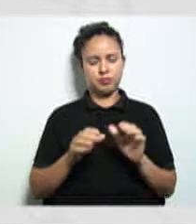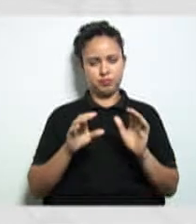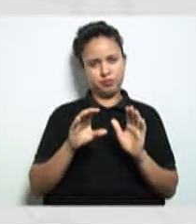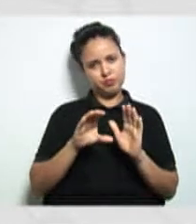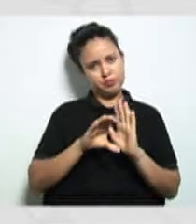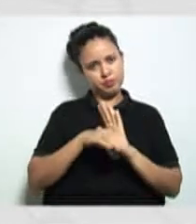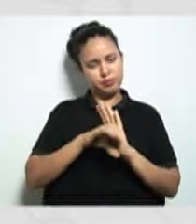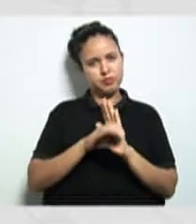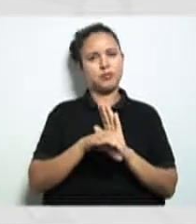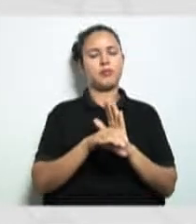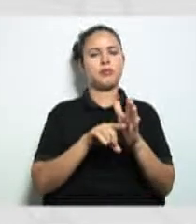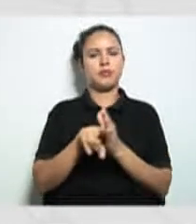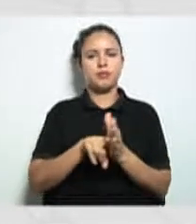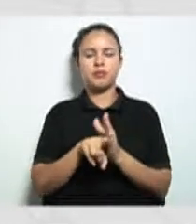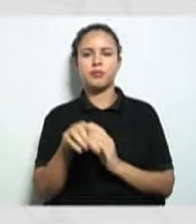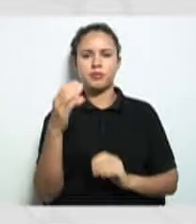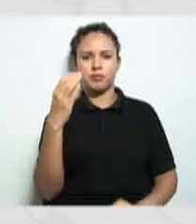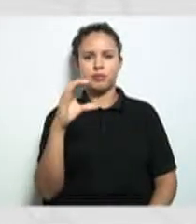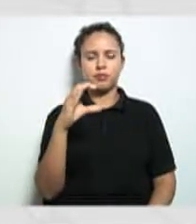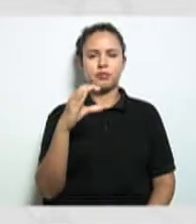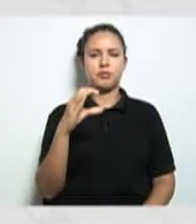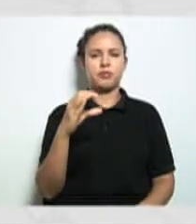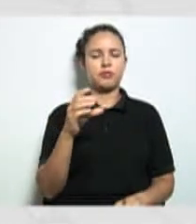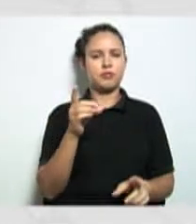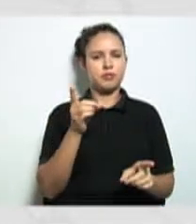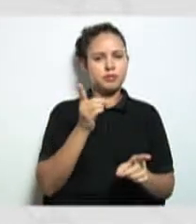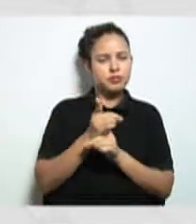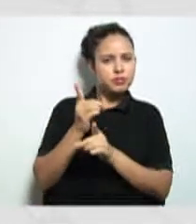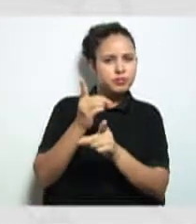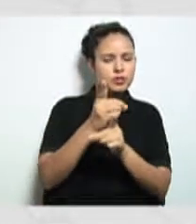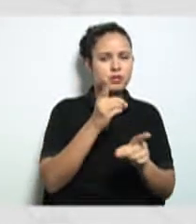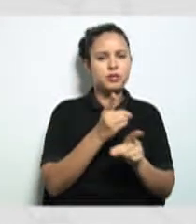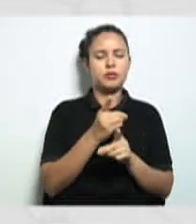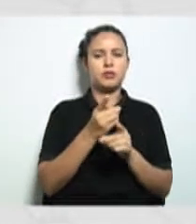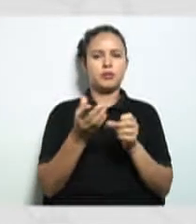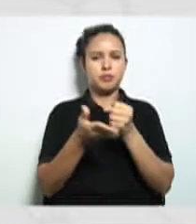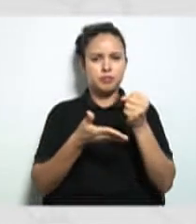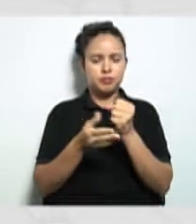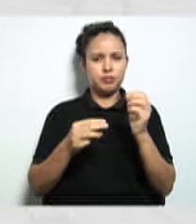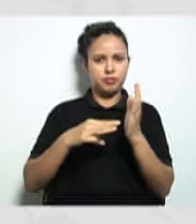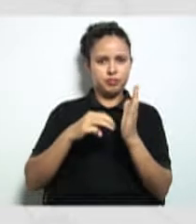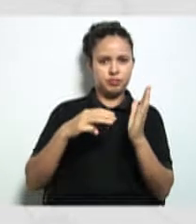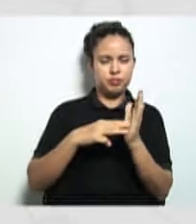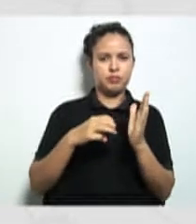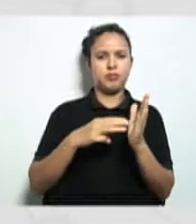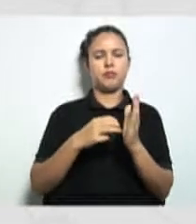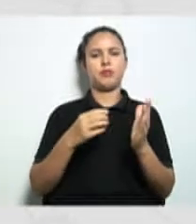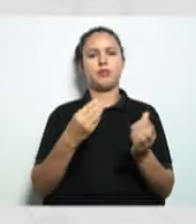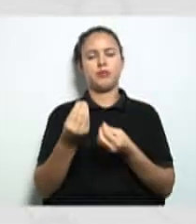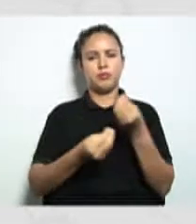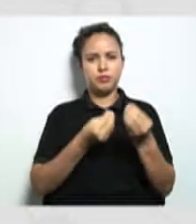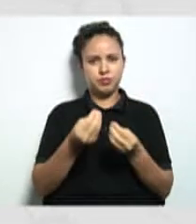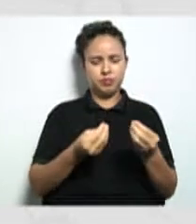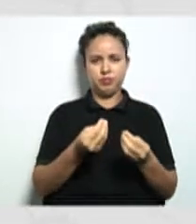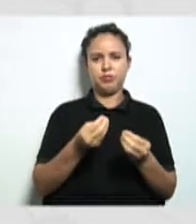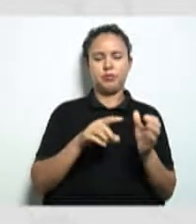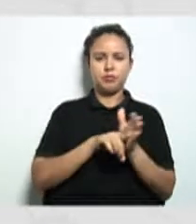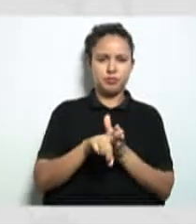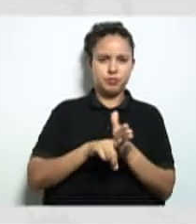Conceituar pesquisa científica. Identificar princípios, métodos e instrumentos de pesquisa